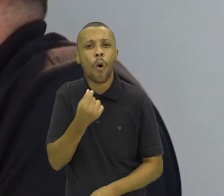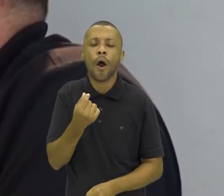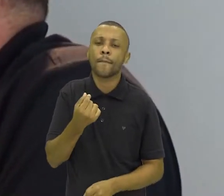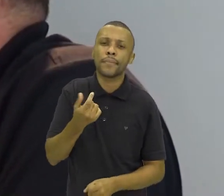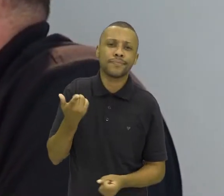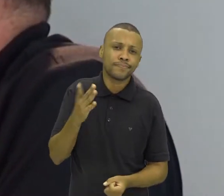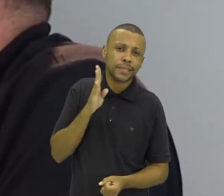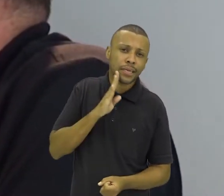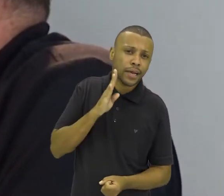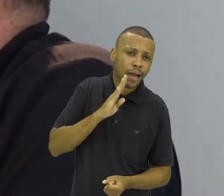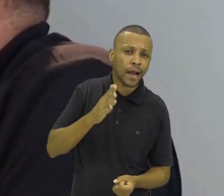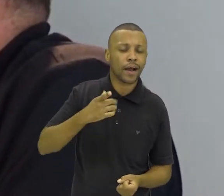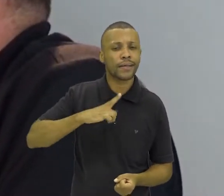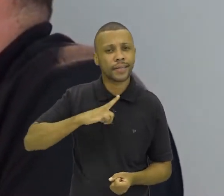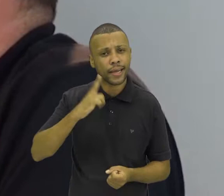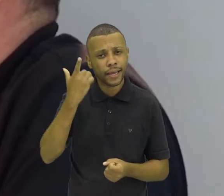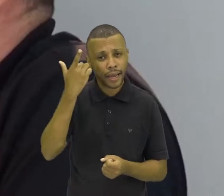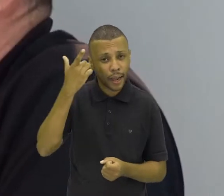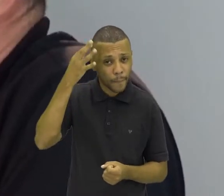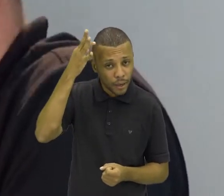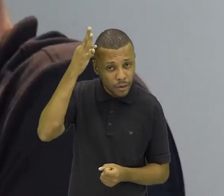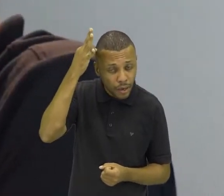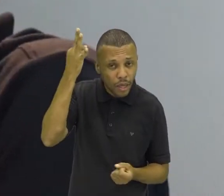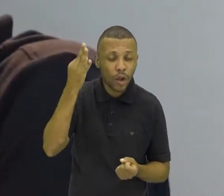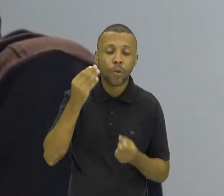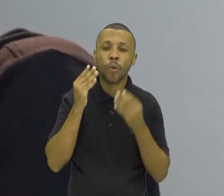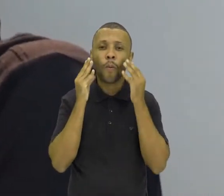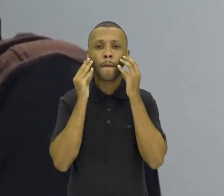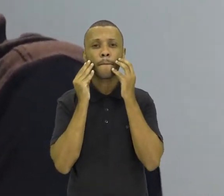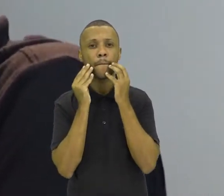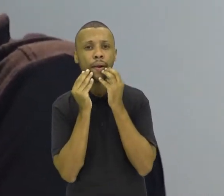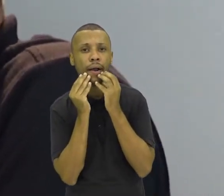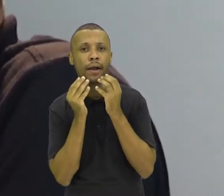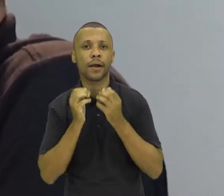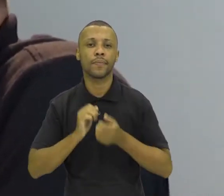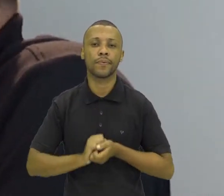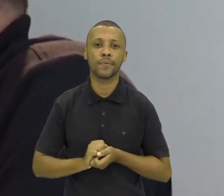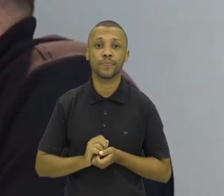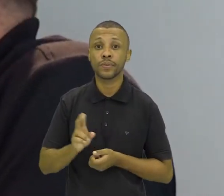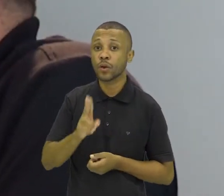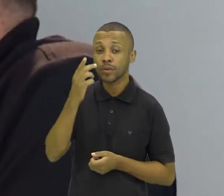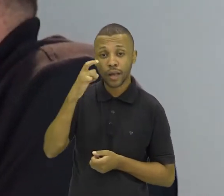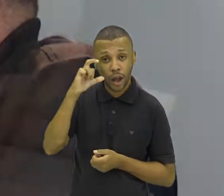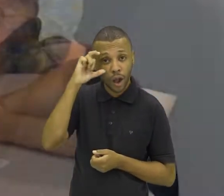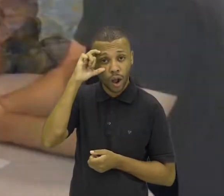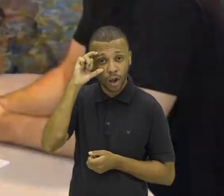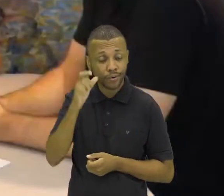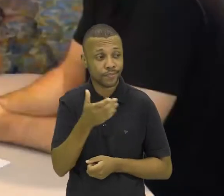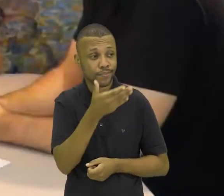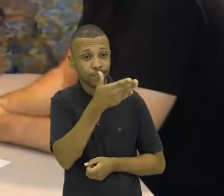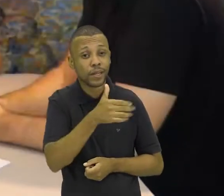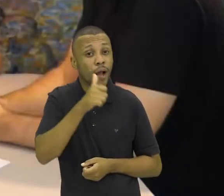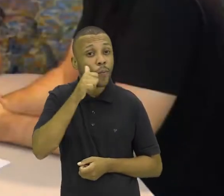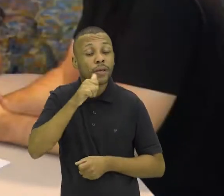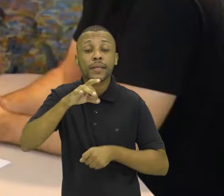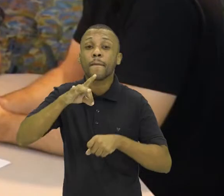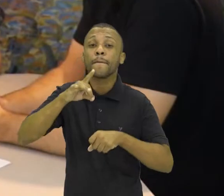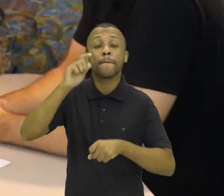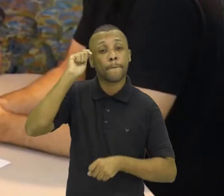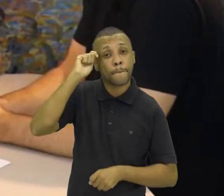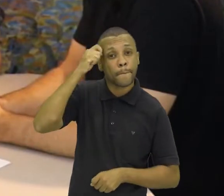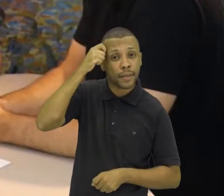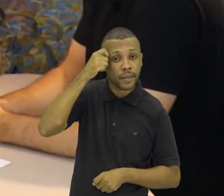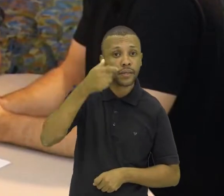de bacana, tem cabelos na cabeça, usa barba e não está de óculos. A Údila é uma